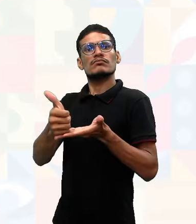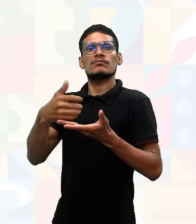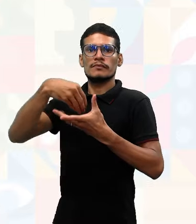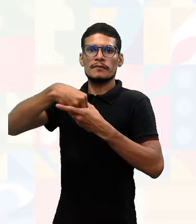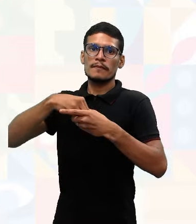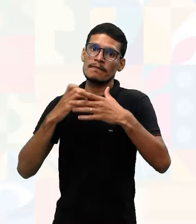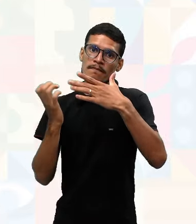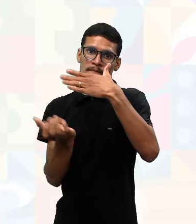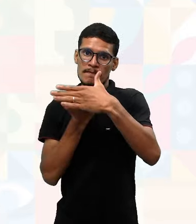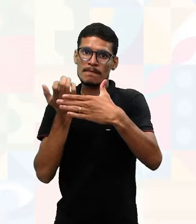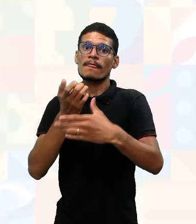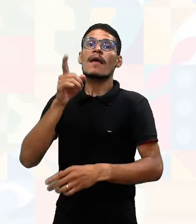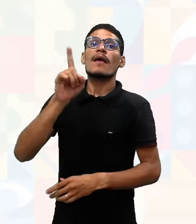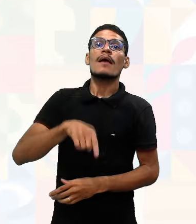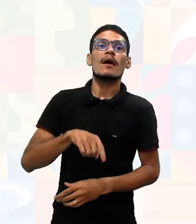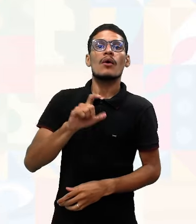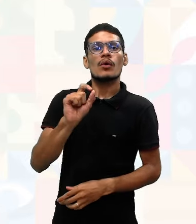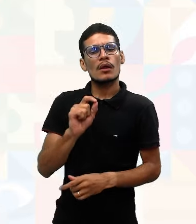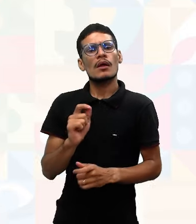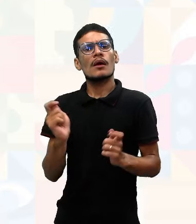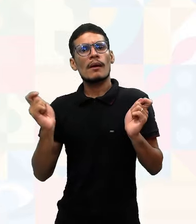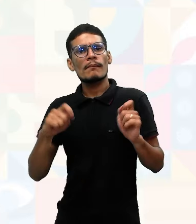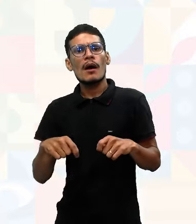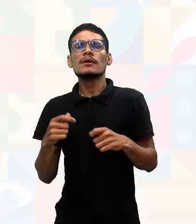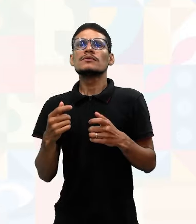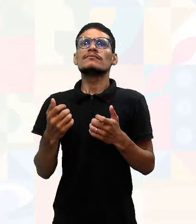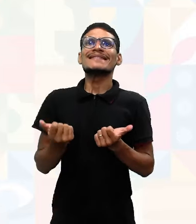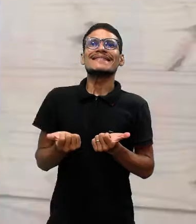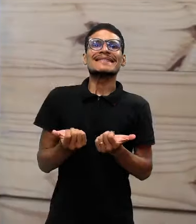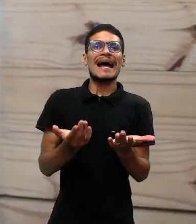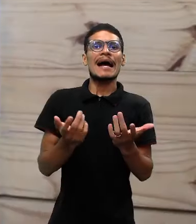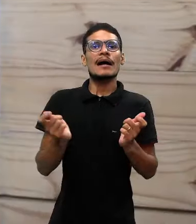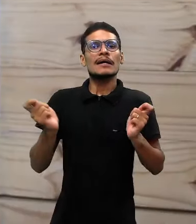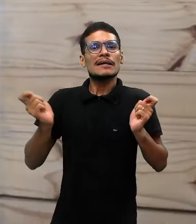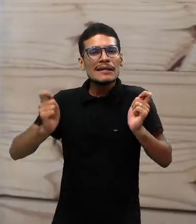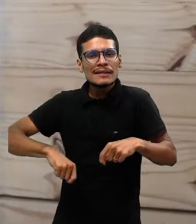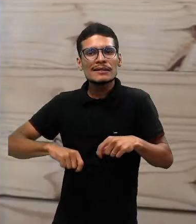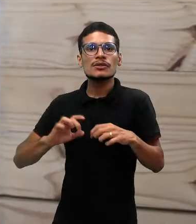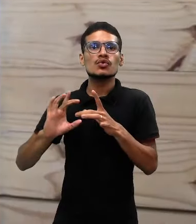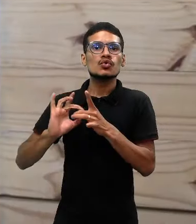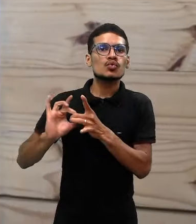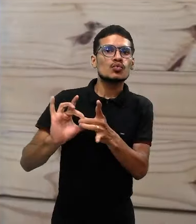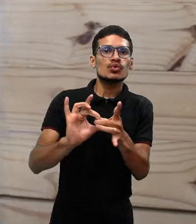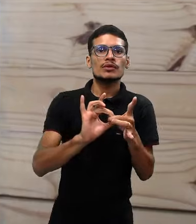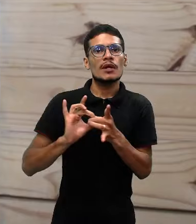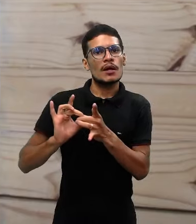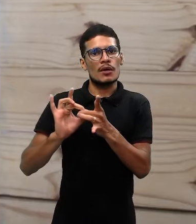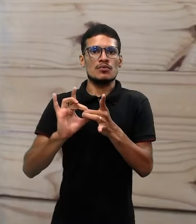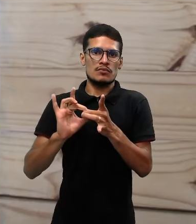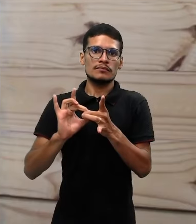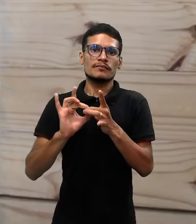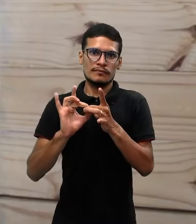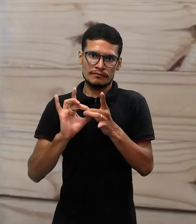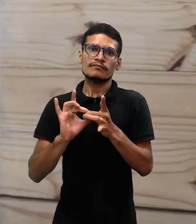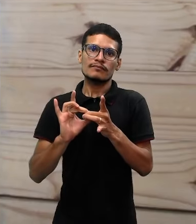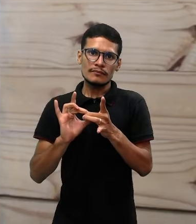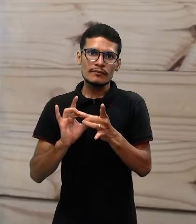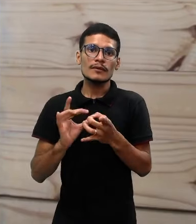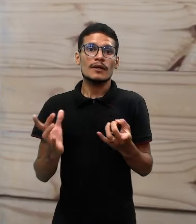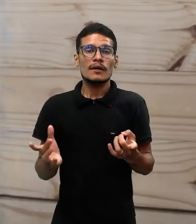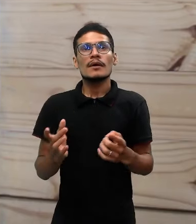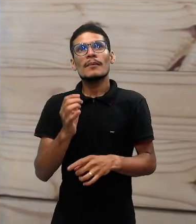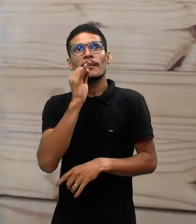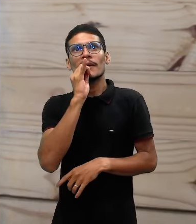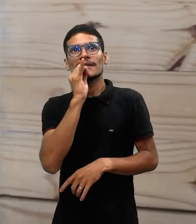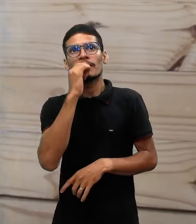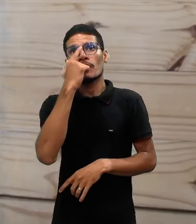que faz com que haja a possibilidade, né, da junção, da união, né, da costura, digamos assim. Né?